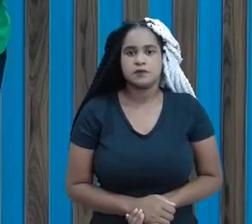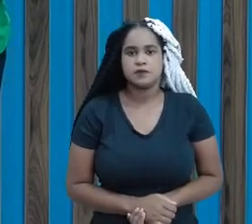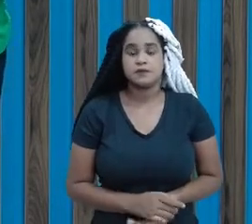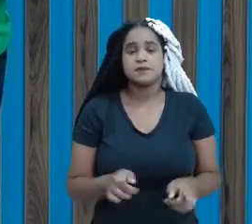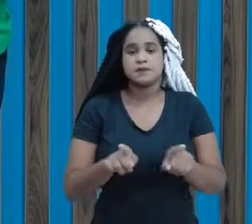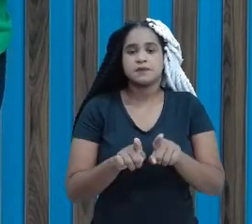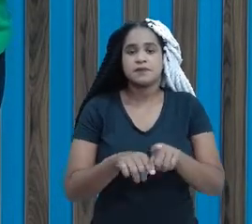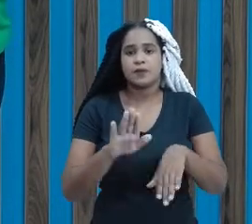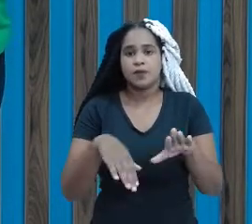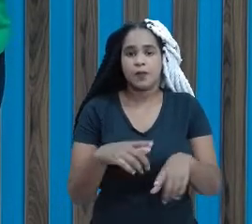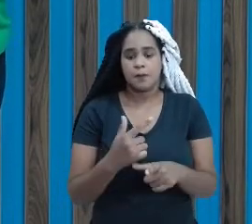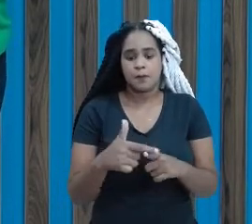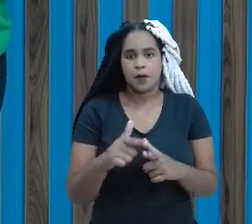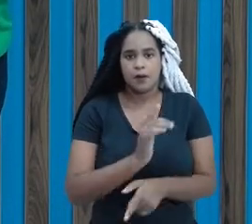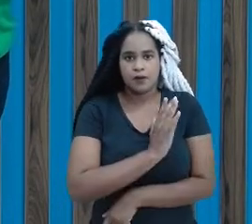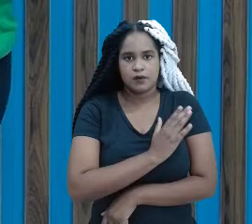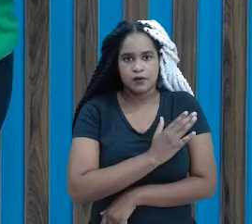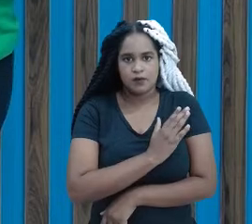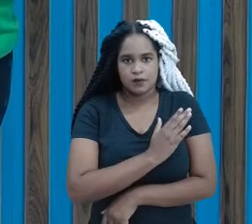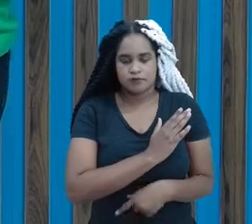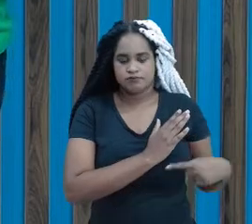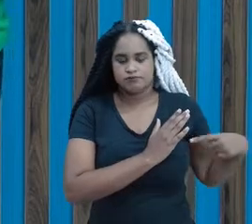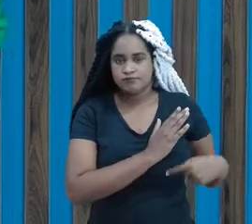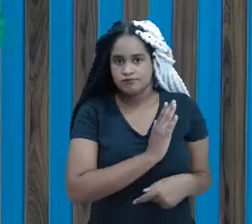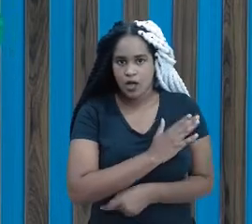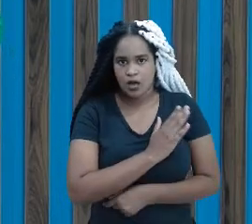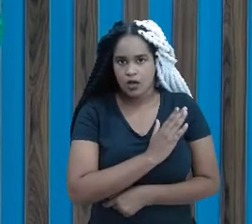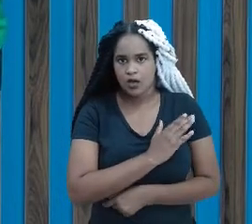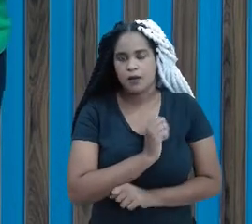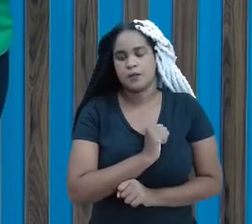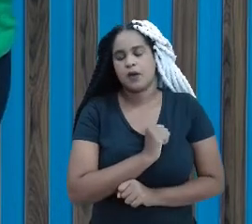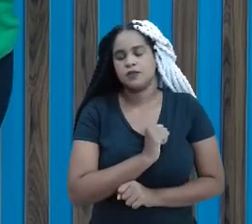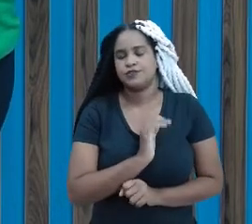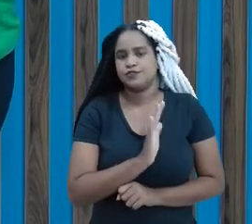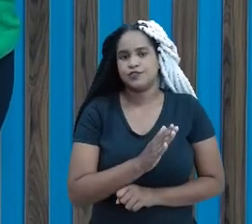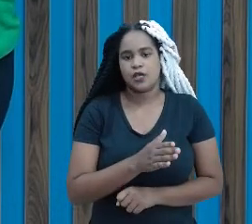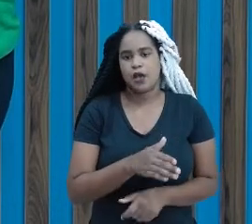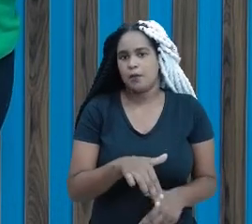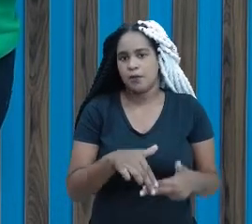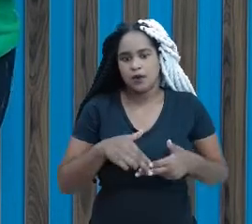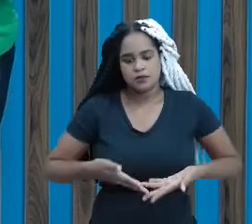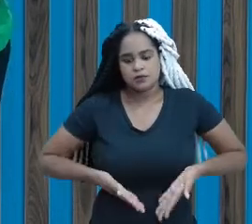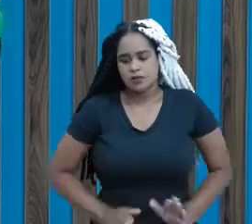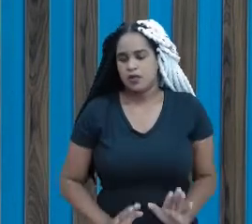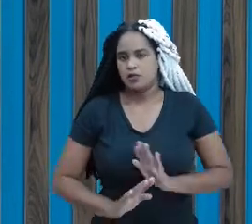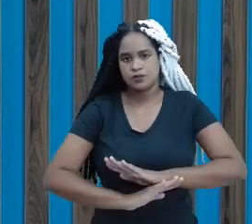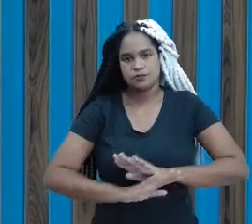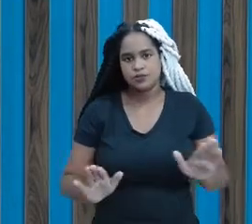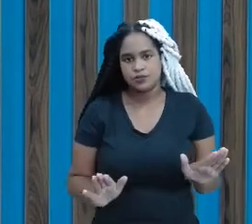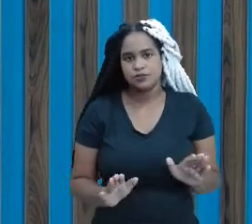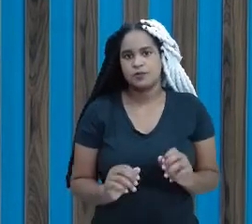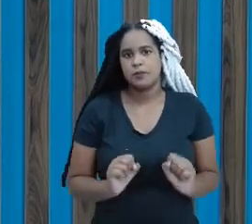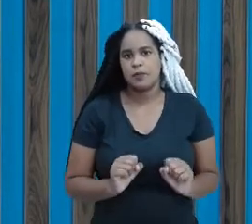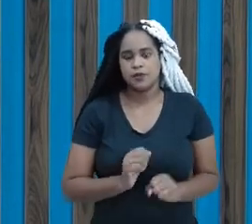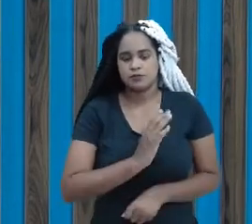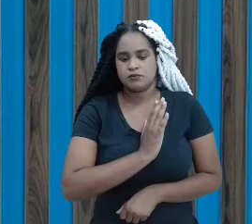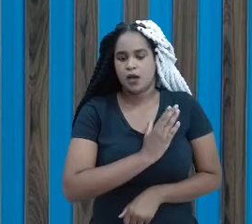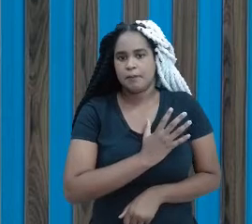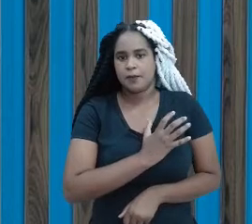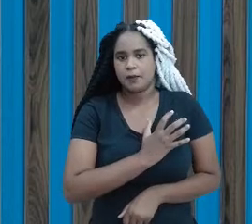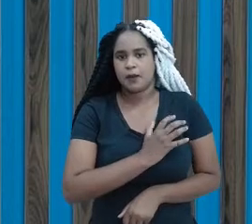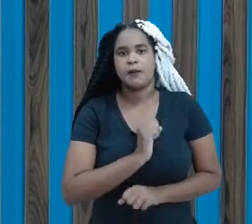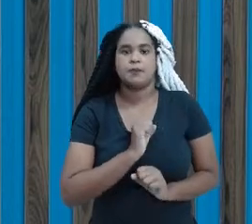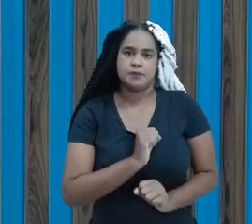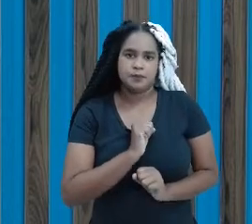Também problemas cardíacos, que podem ser defeitos já de nascença, né? Que causa aí